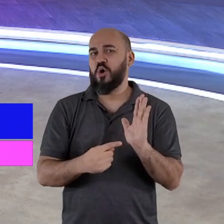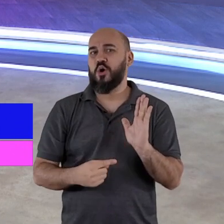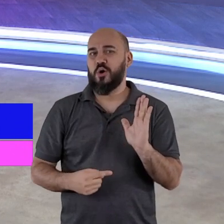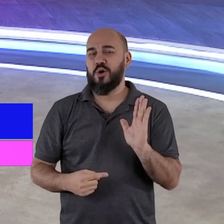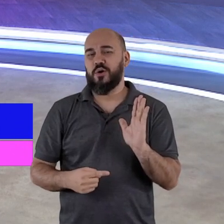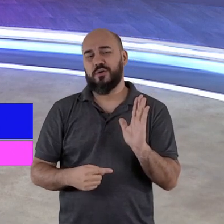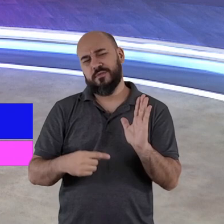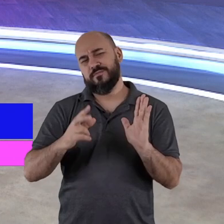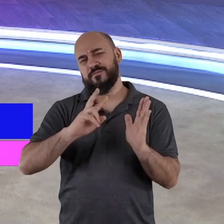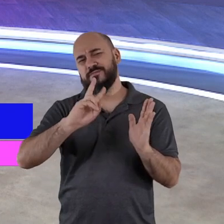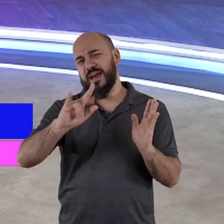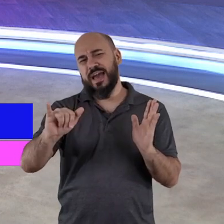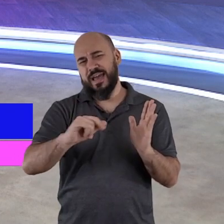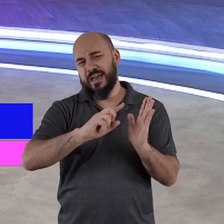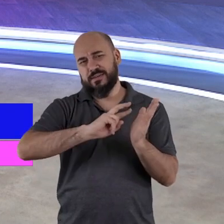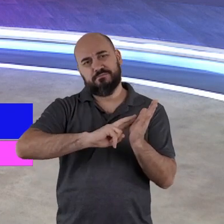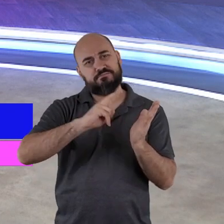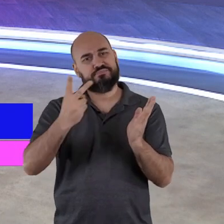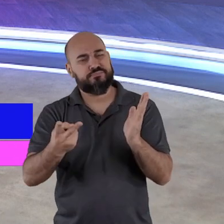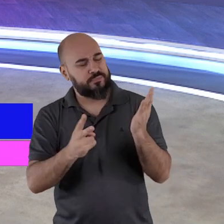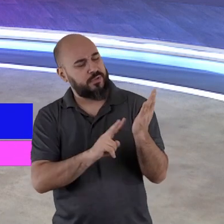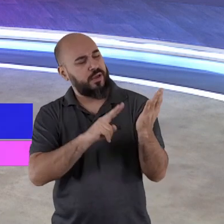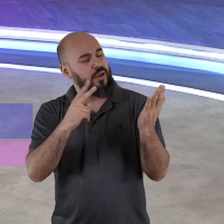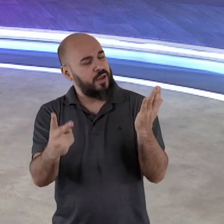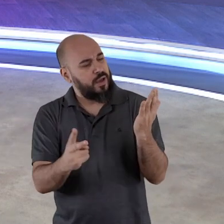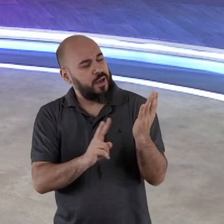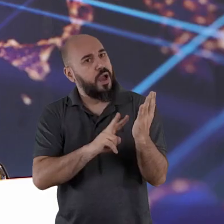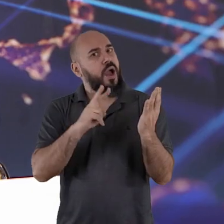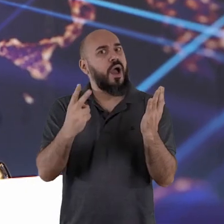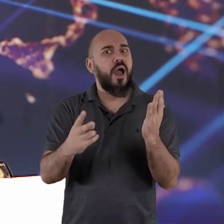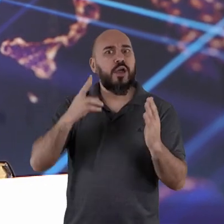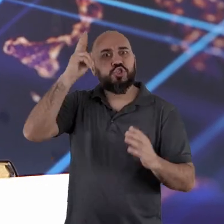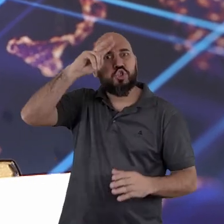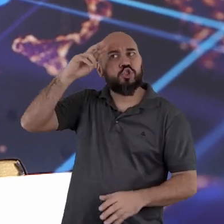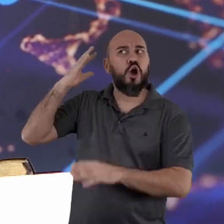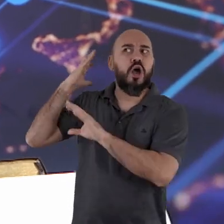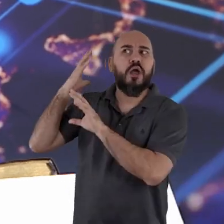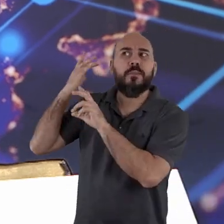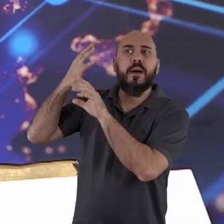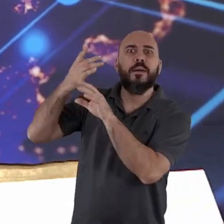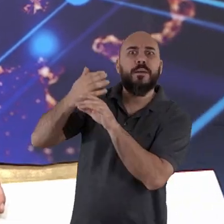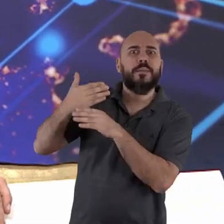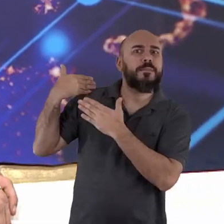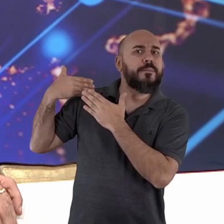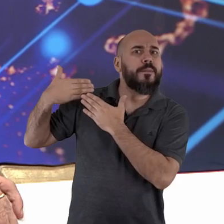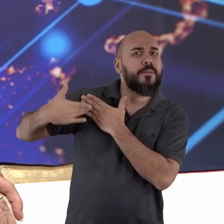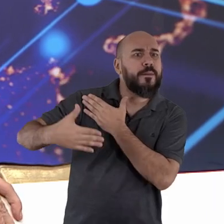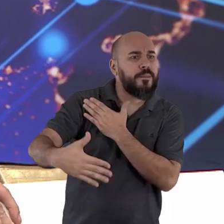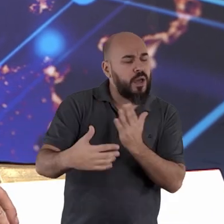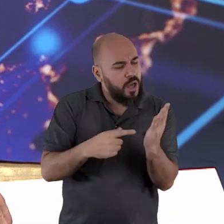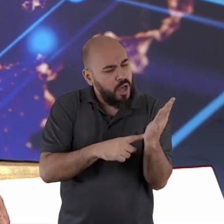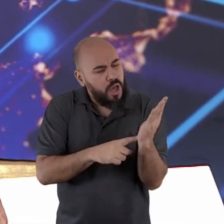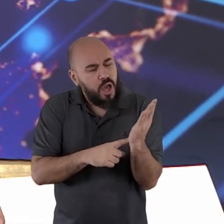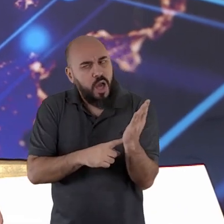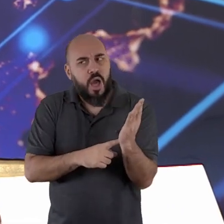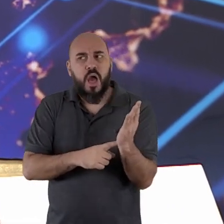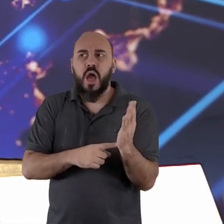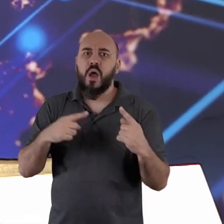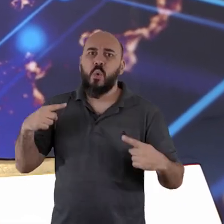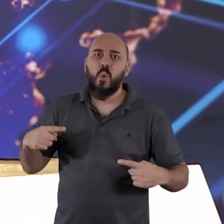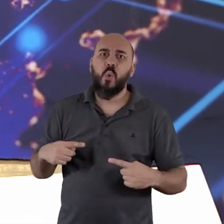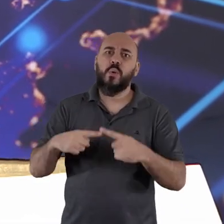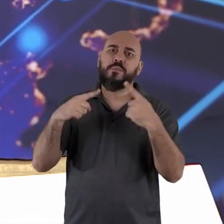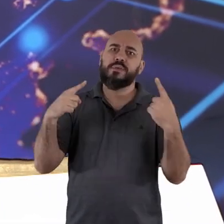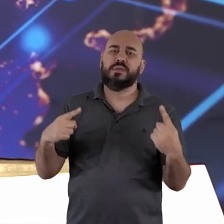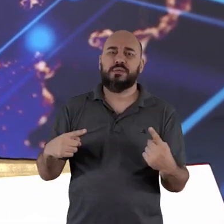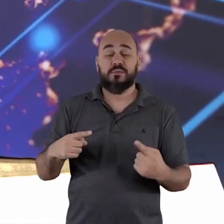as profecias. Nós vamos entendendo melhor as profecias. As verdades foram jogadas por